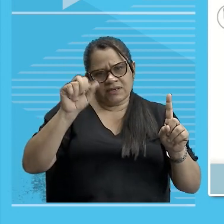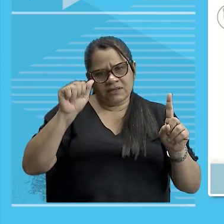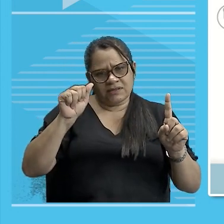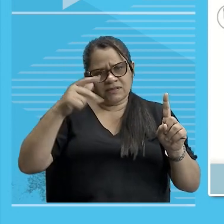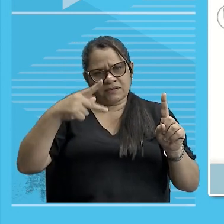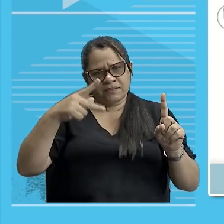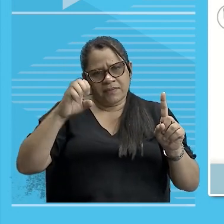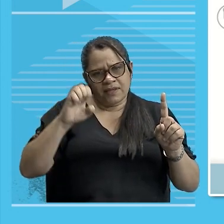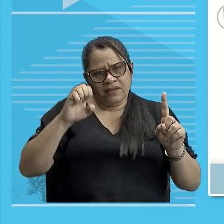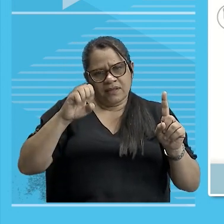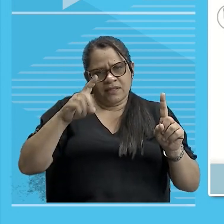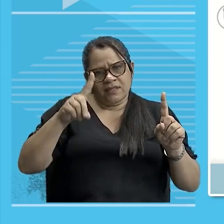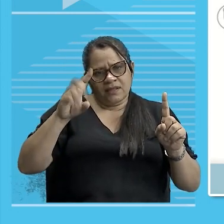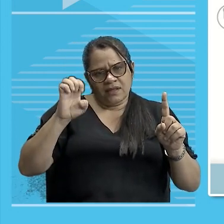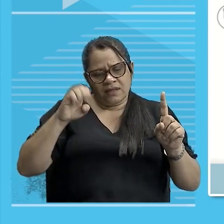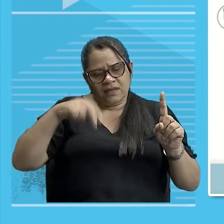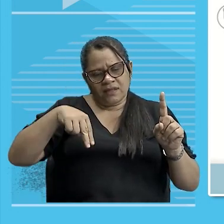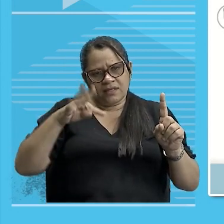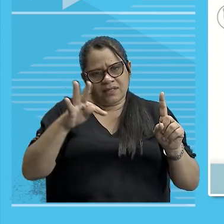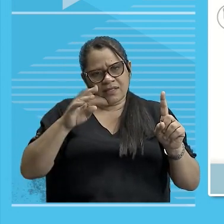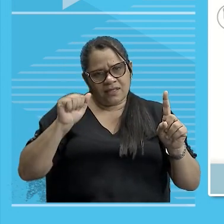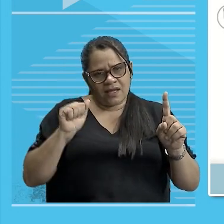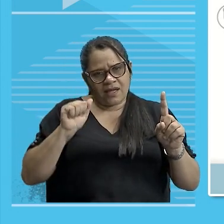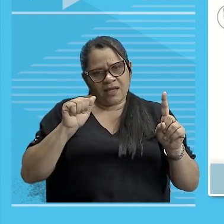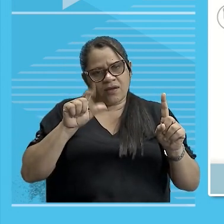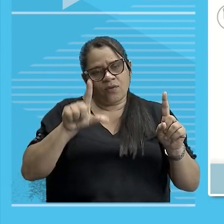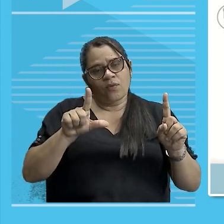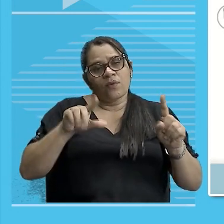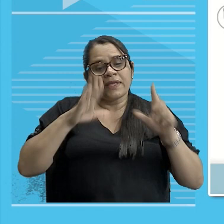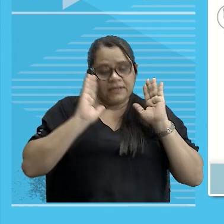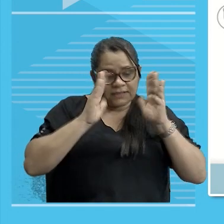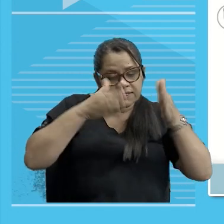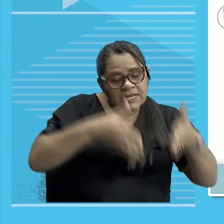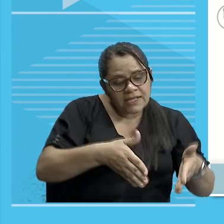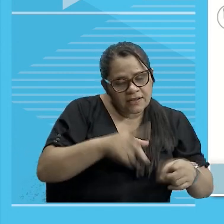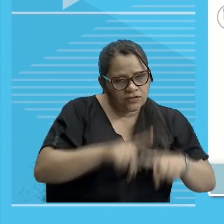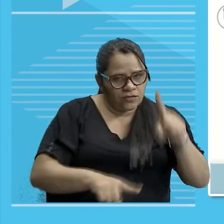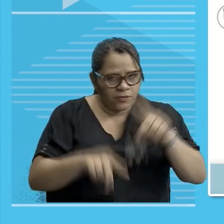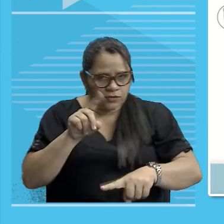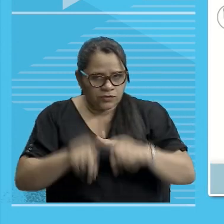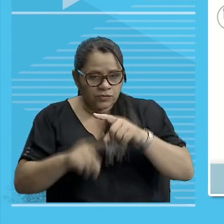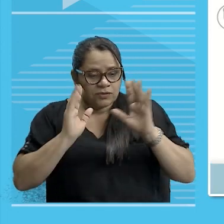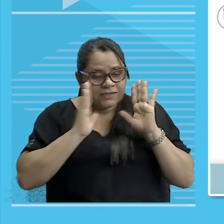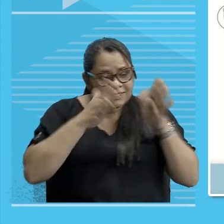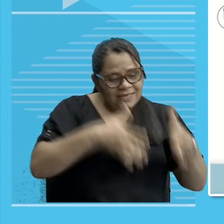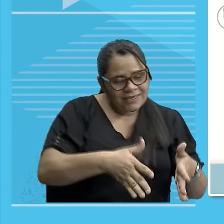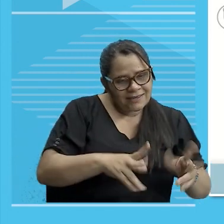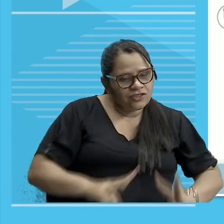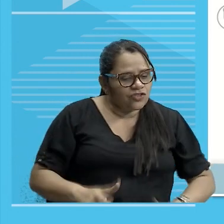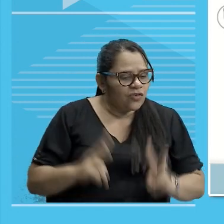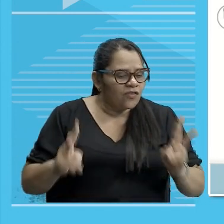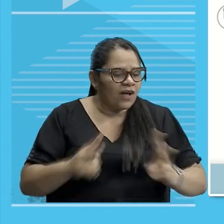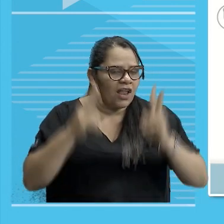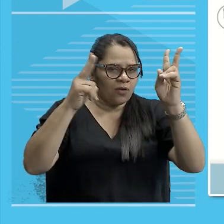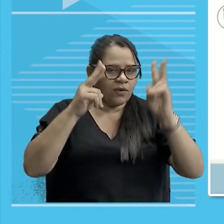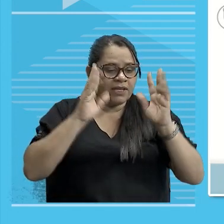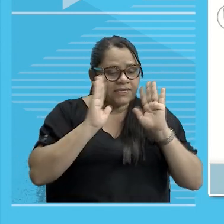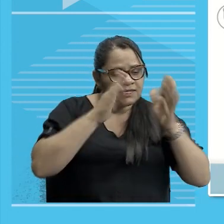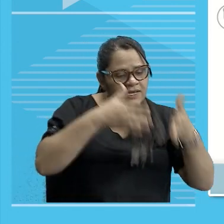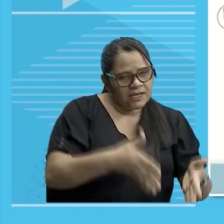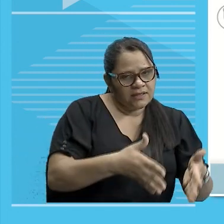do centrado no produto centrado no valor centrado no usuário tem só que David